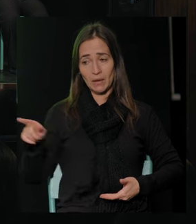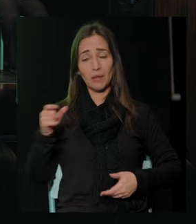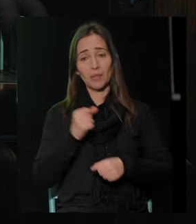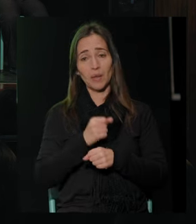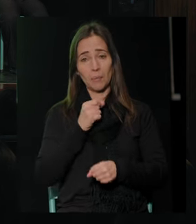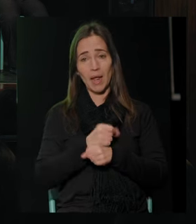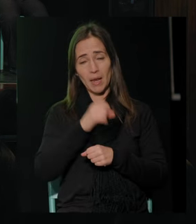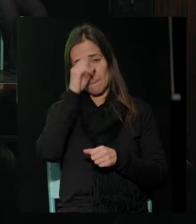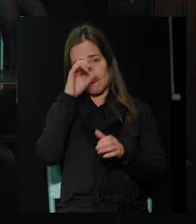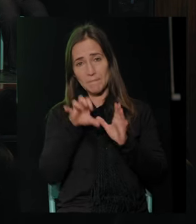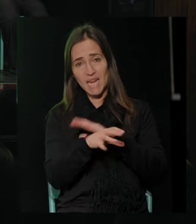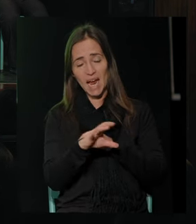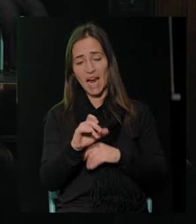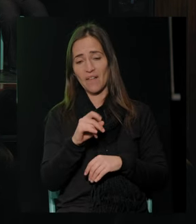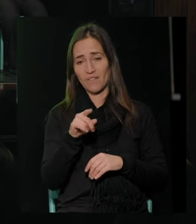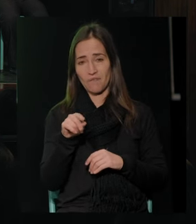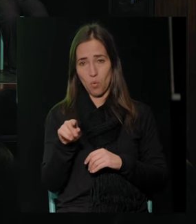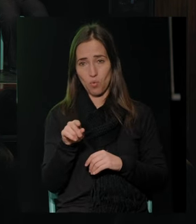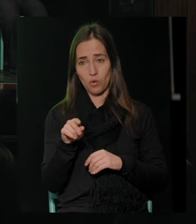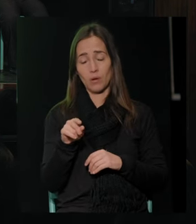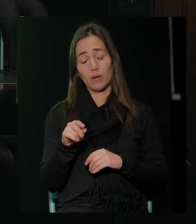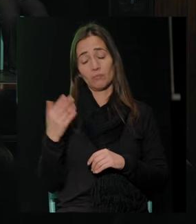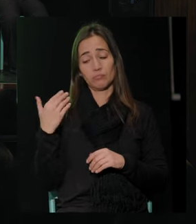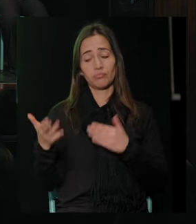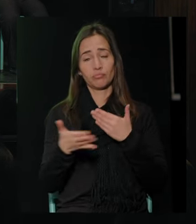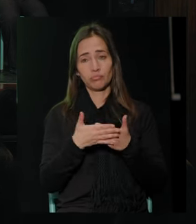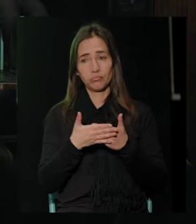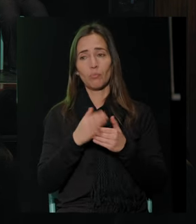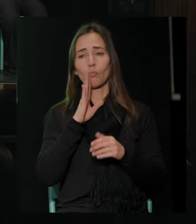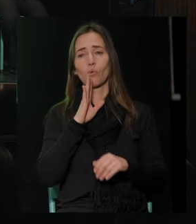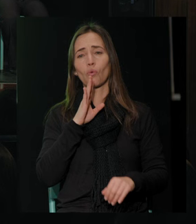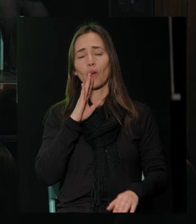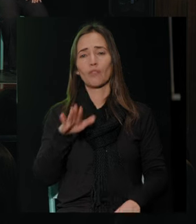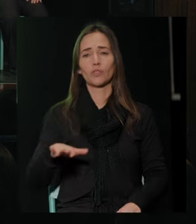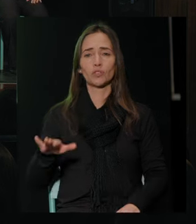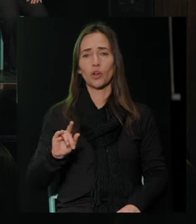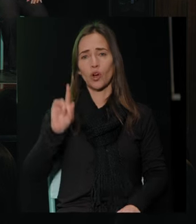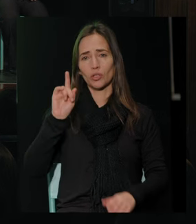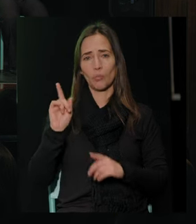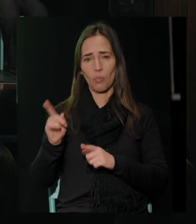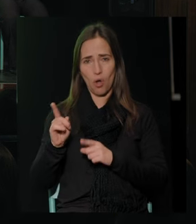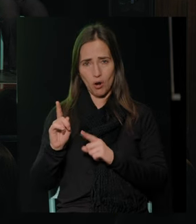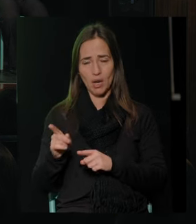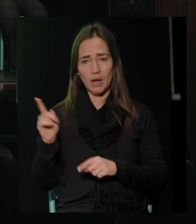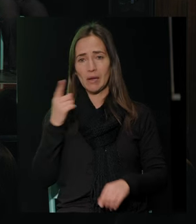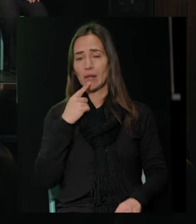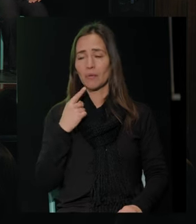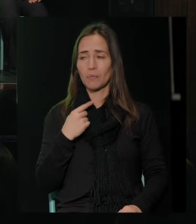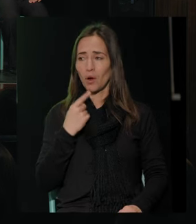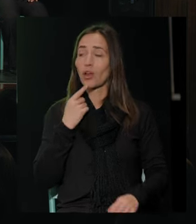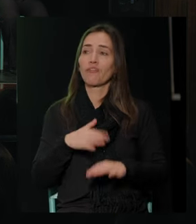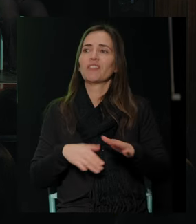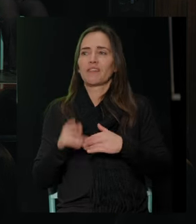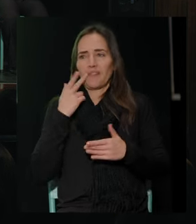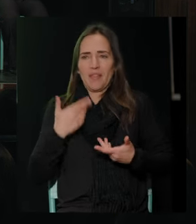mina de carvão que tinha sido encerrada, ele, portanto, vivia numa zona do norte da Polónia e dizia e perguntava-me o que é que eu vou